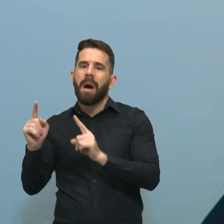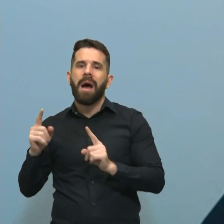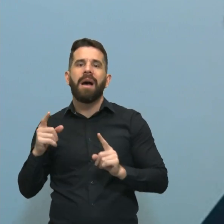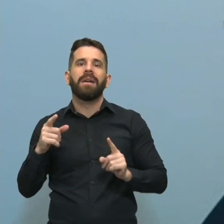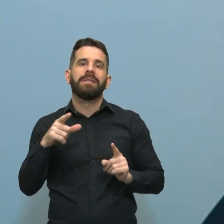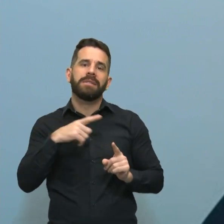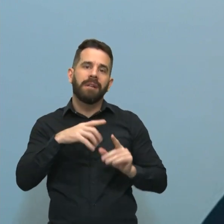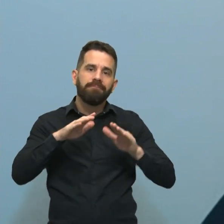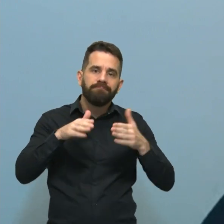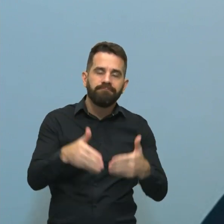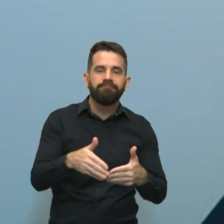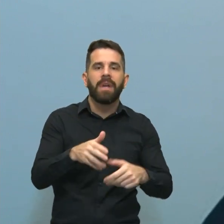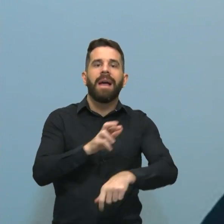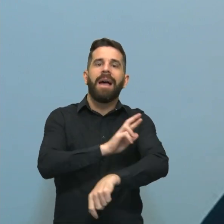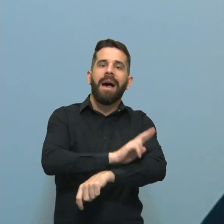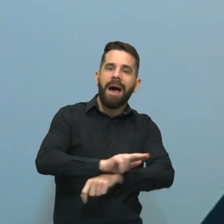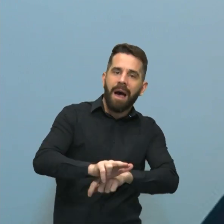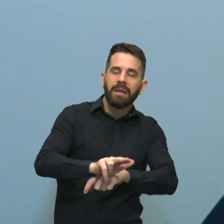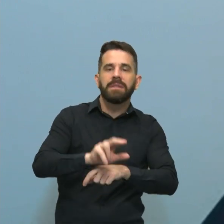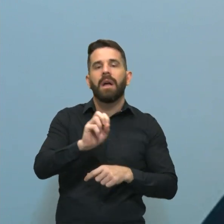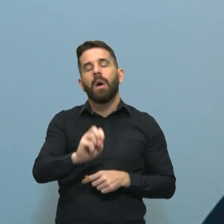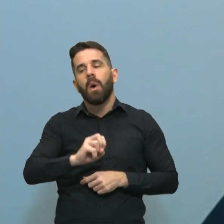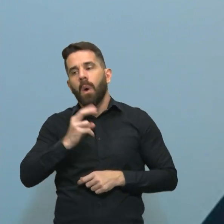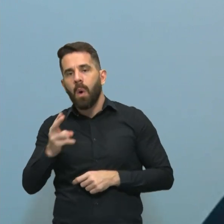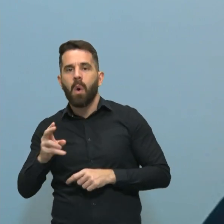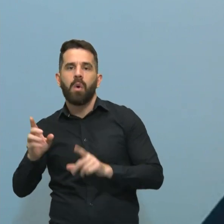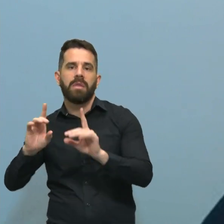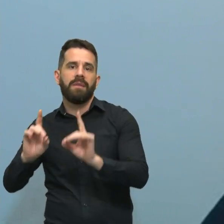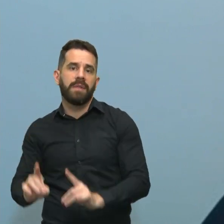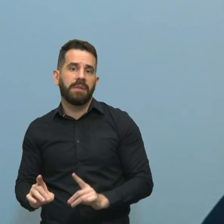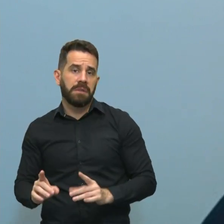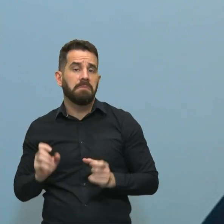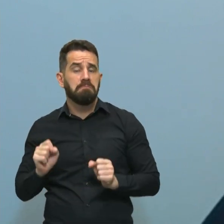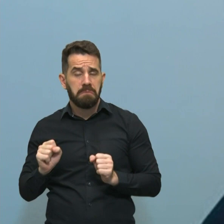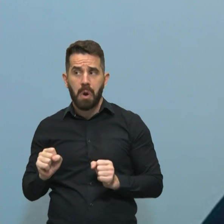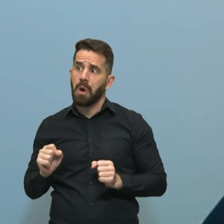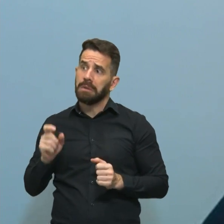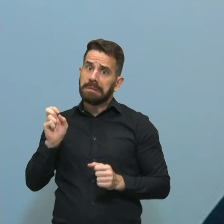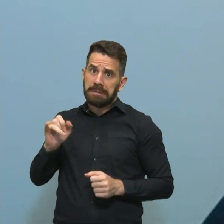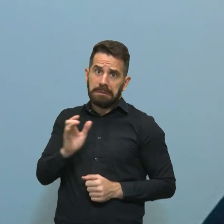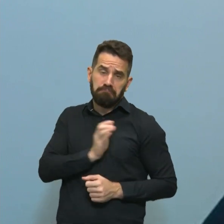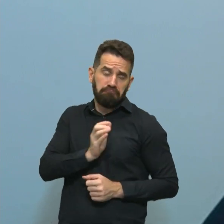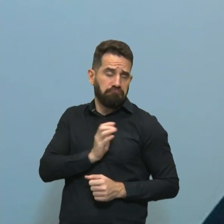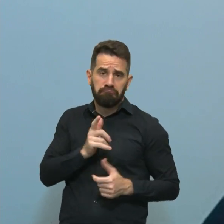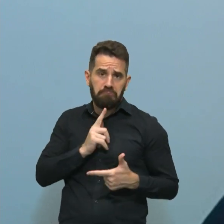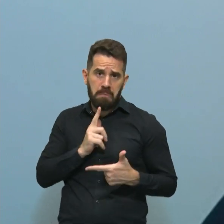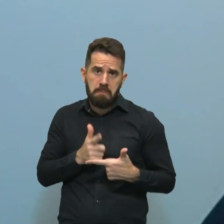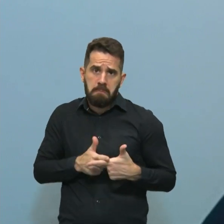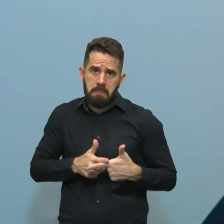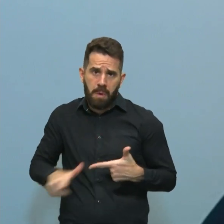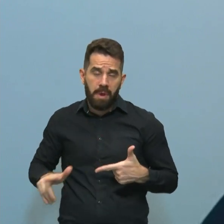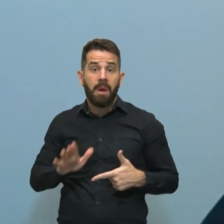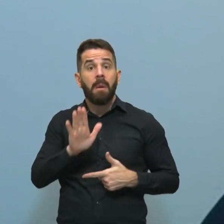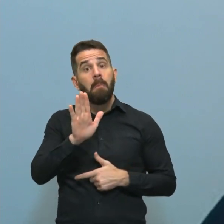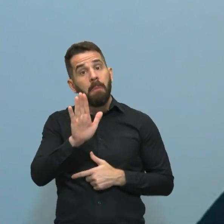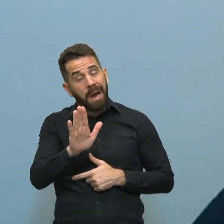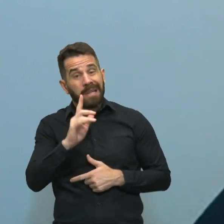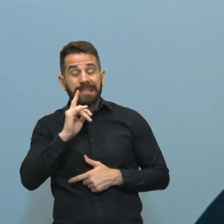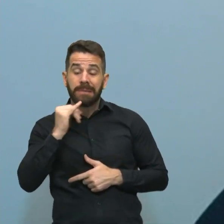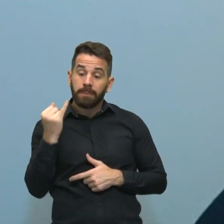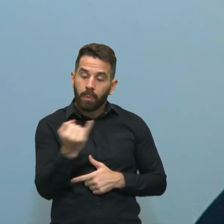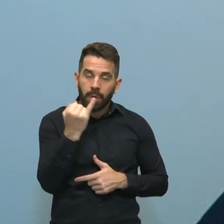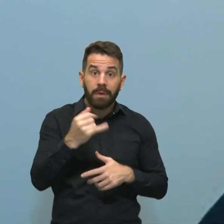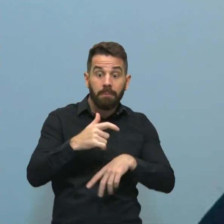categorias étnico-raciais ou de deficiência. Então, é extremamente importante que o estudante, no momento da